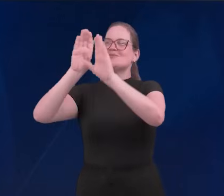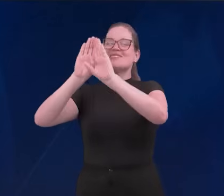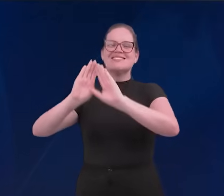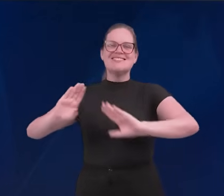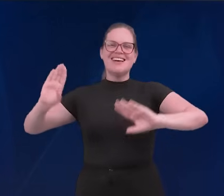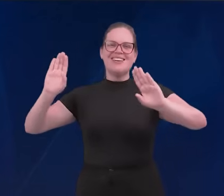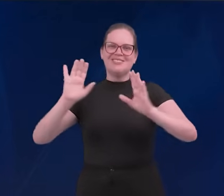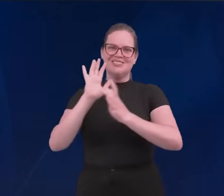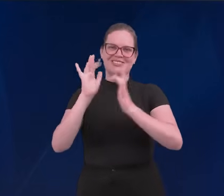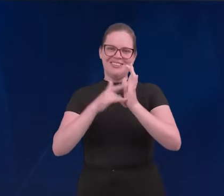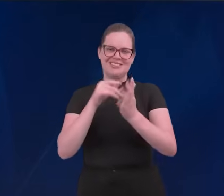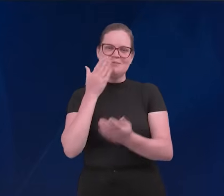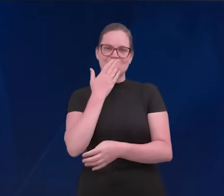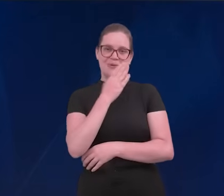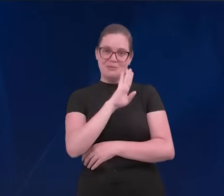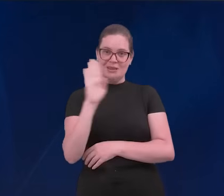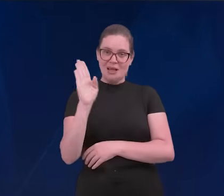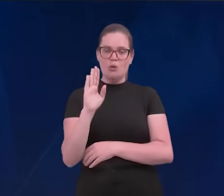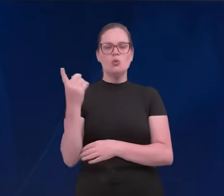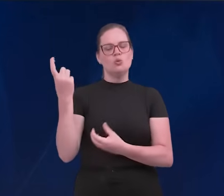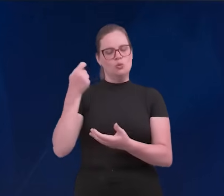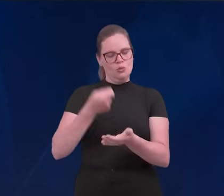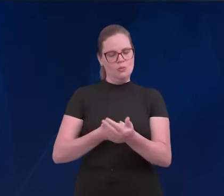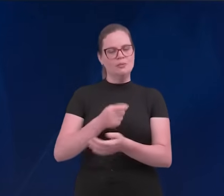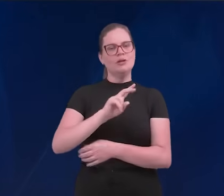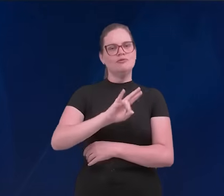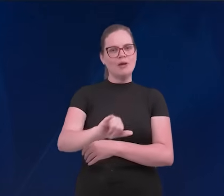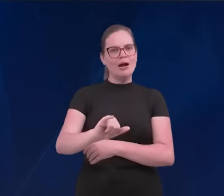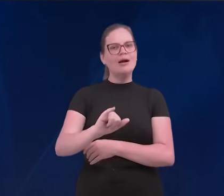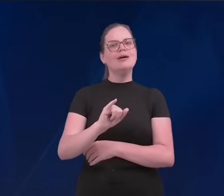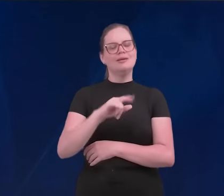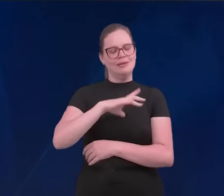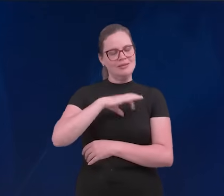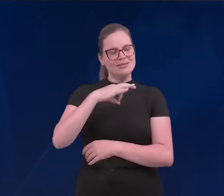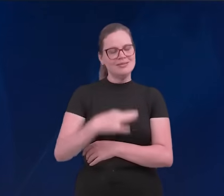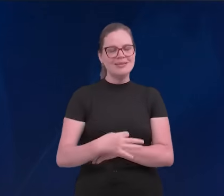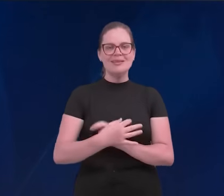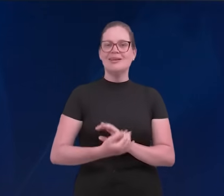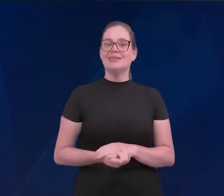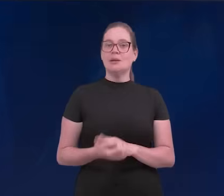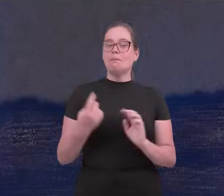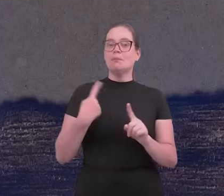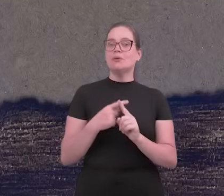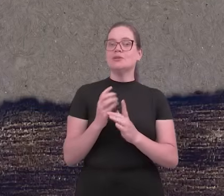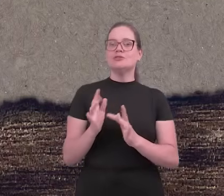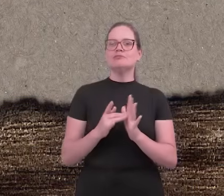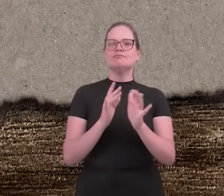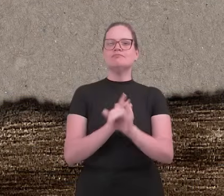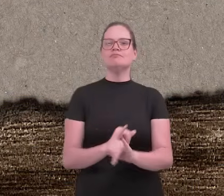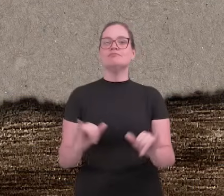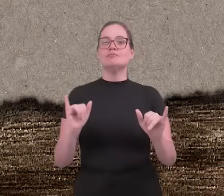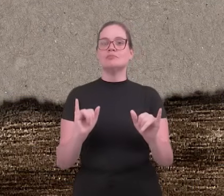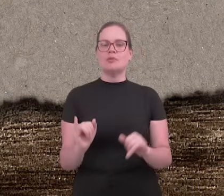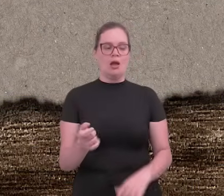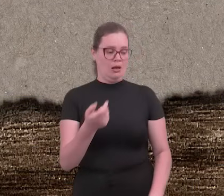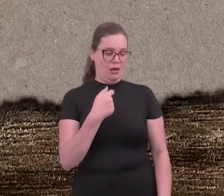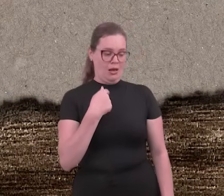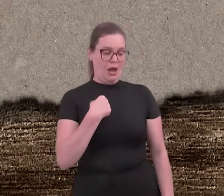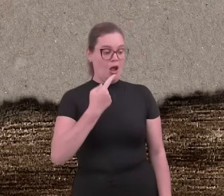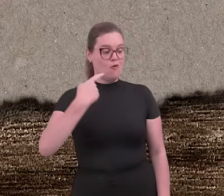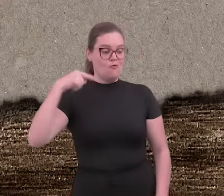nos prometeu e Ele cumprirá a sua promessa. Ele nos disse: